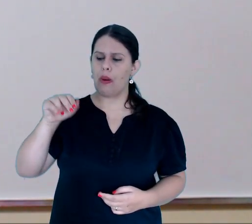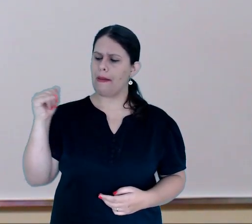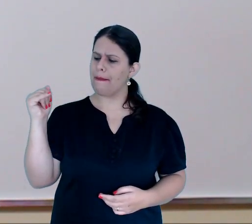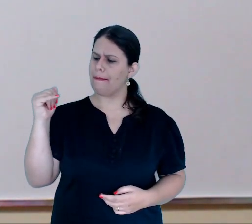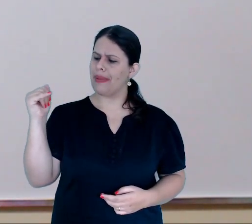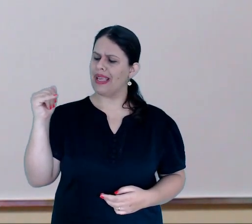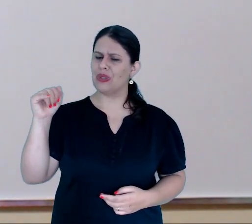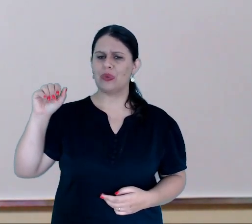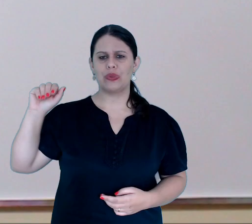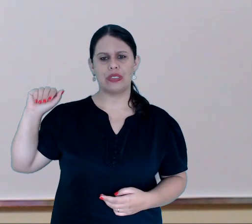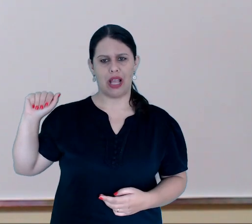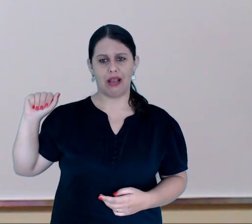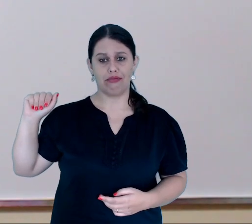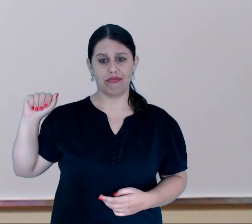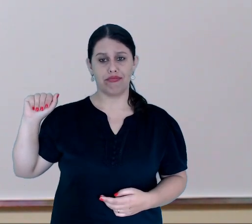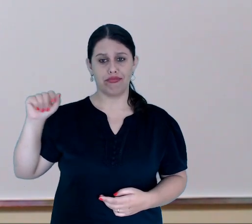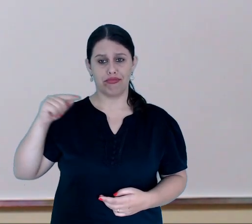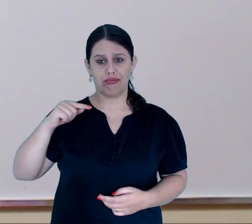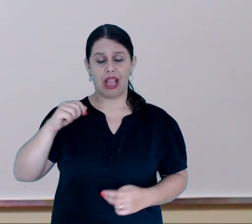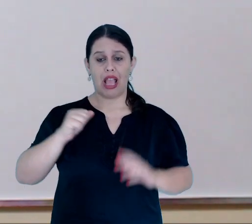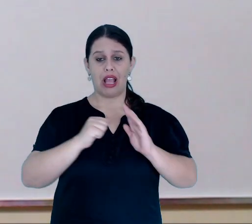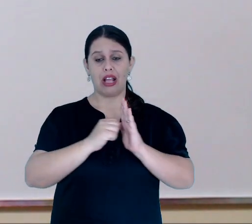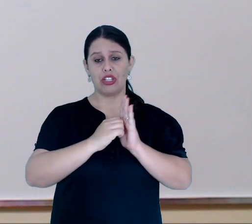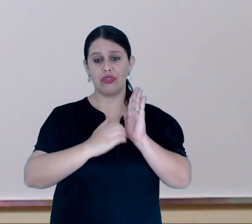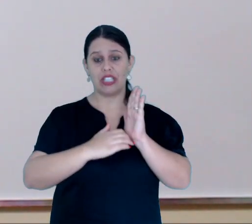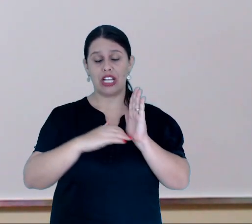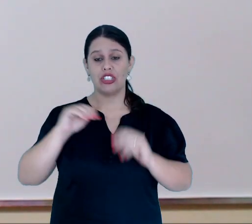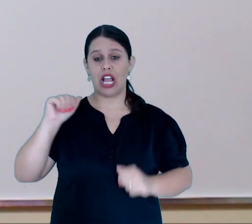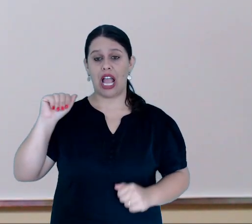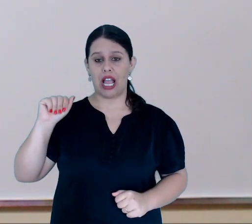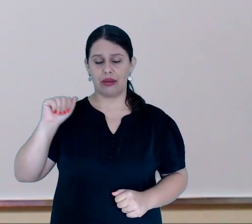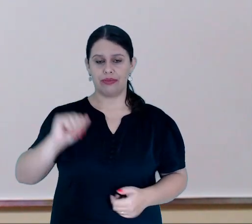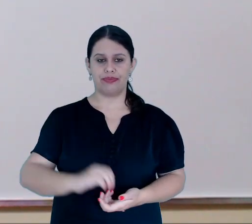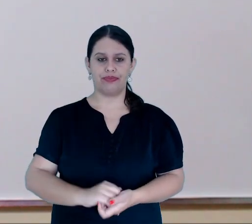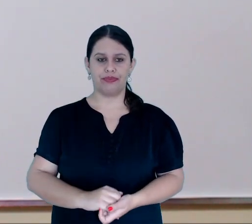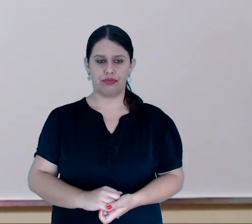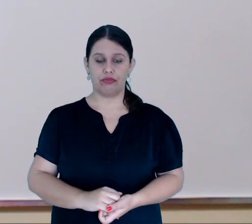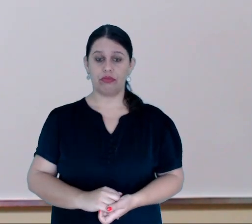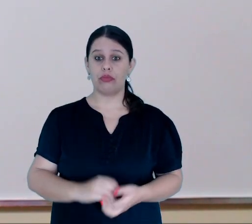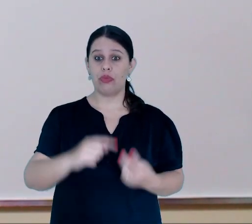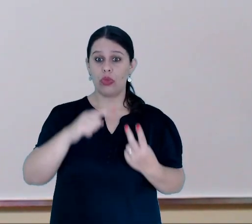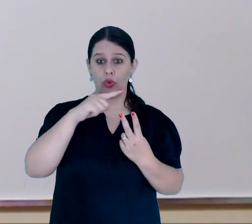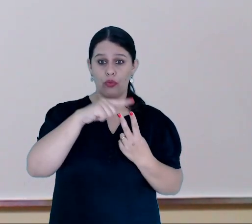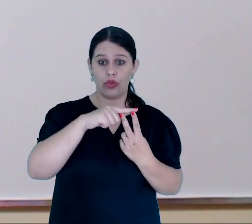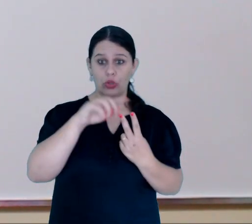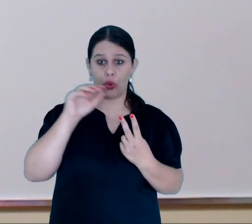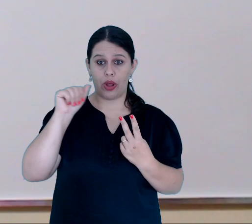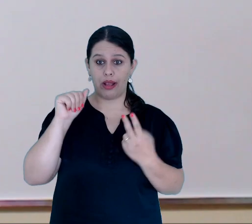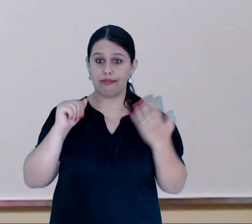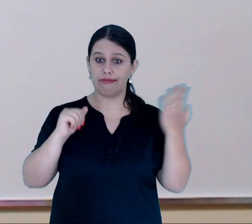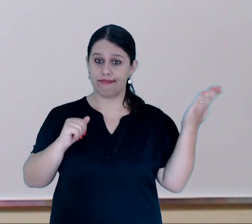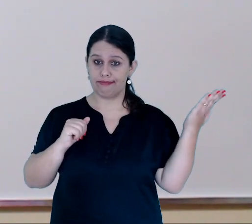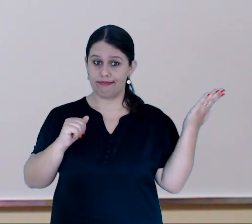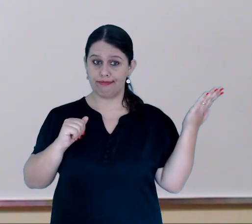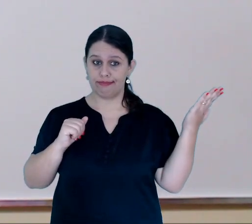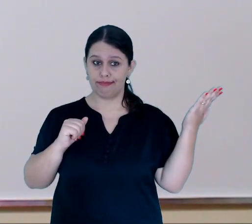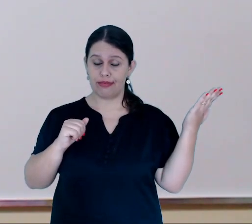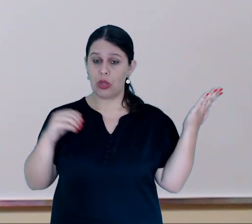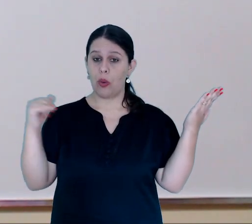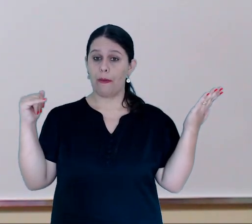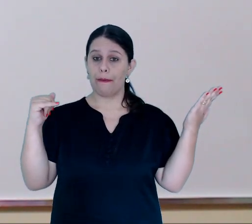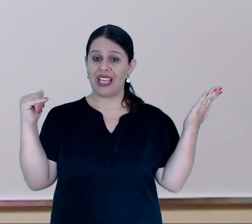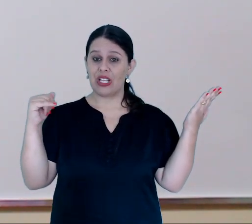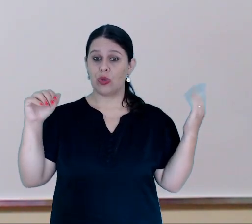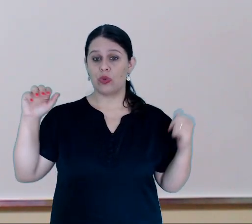menos A Essa era a letra A do exercício O vetor A está aqui, o